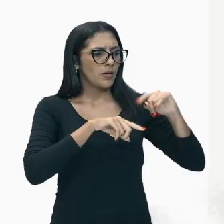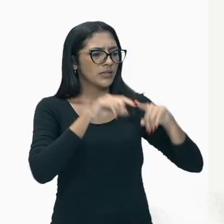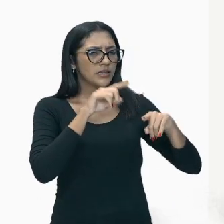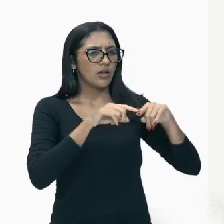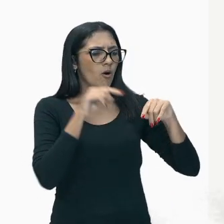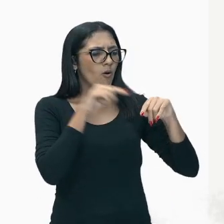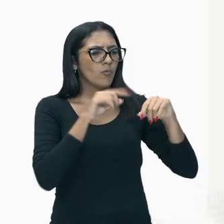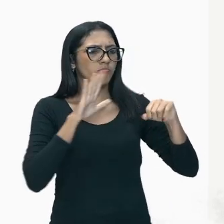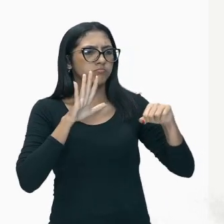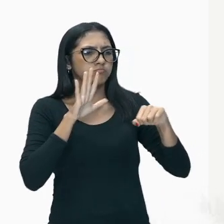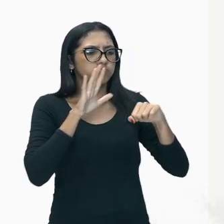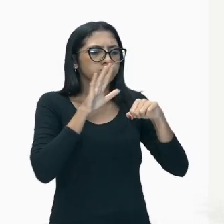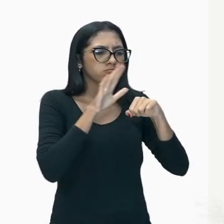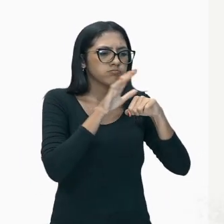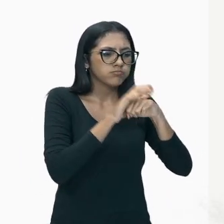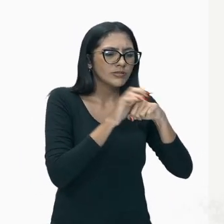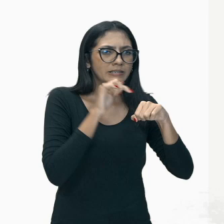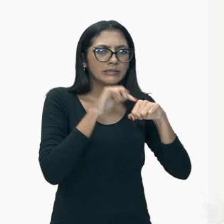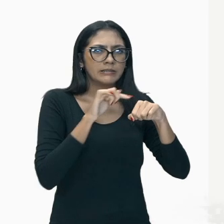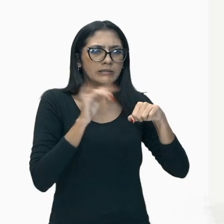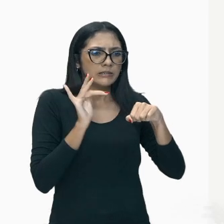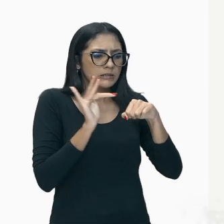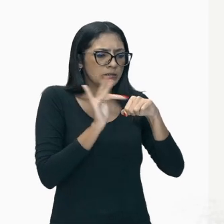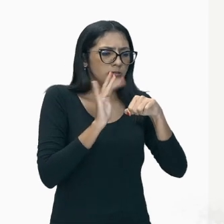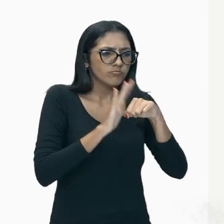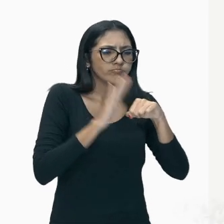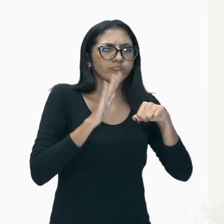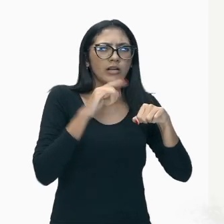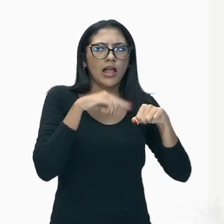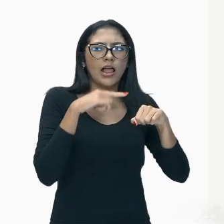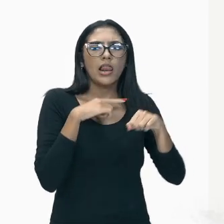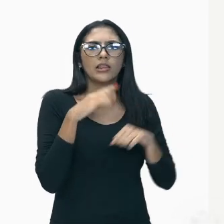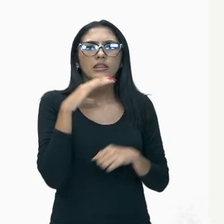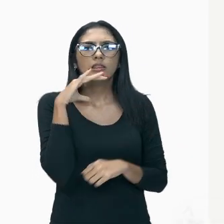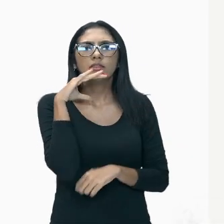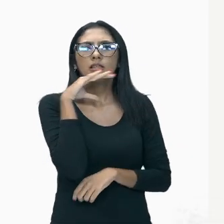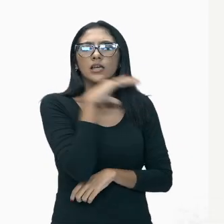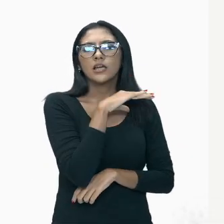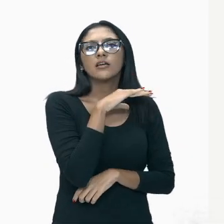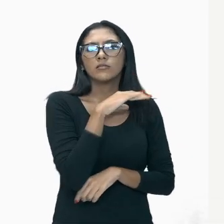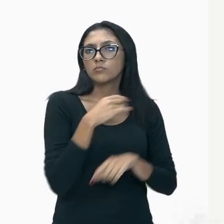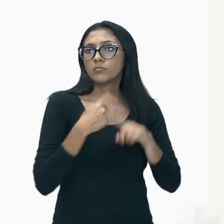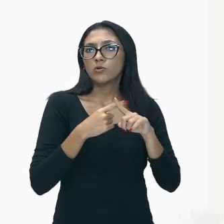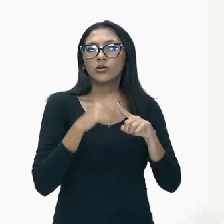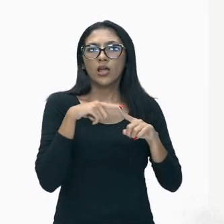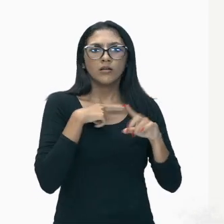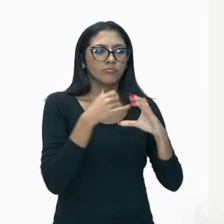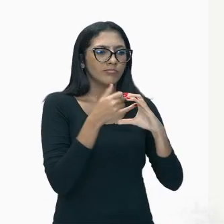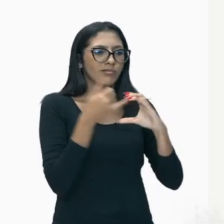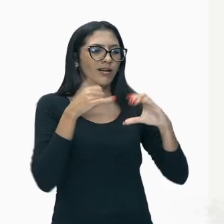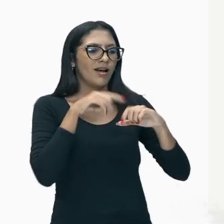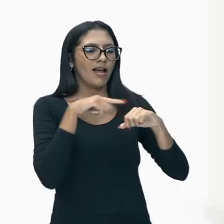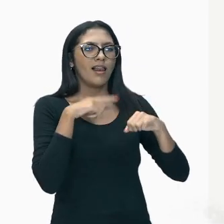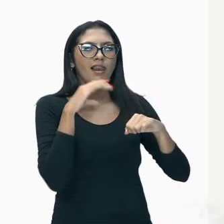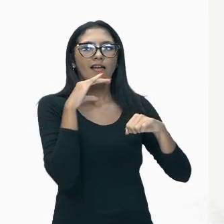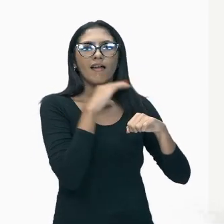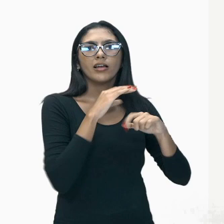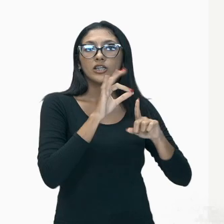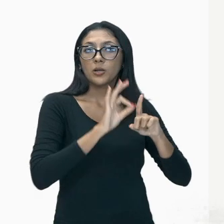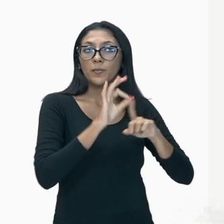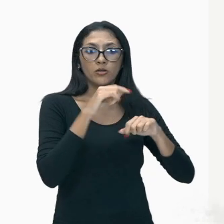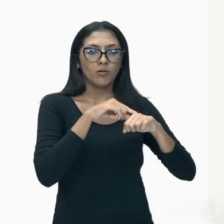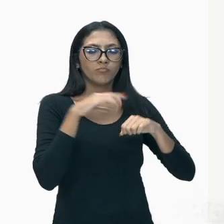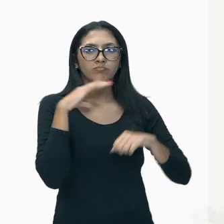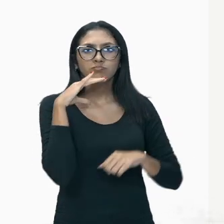efeito? Ela vai esquentar, porque eu estou falando do efeito Joule. Um outro exemplo